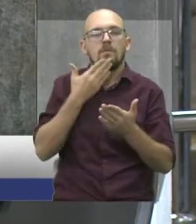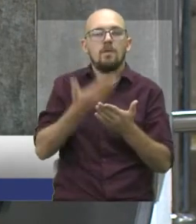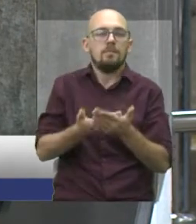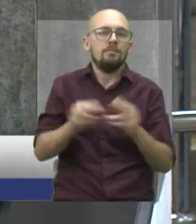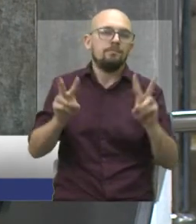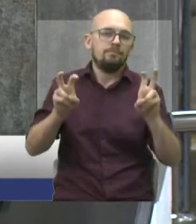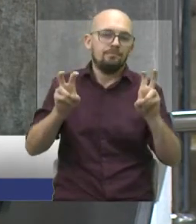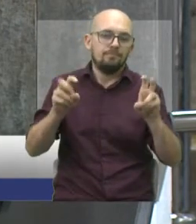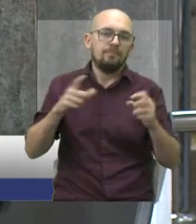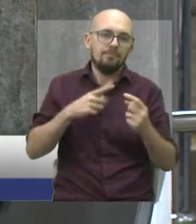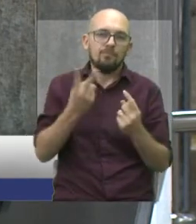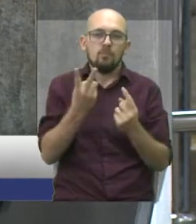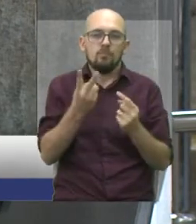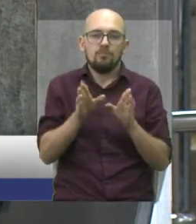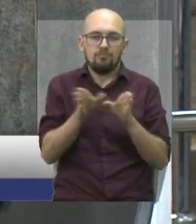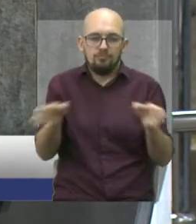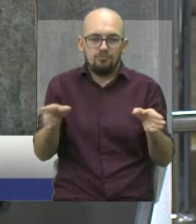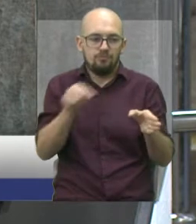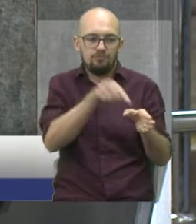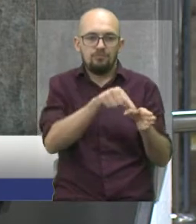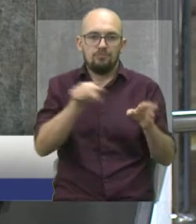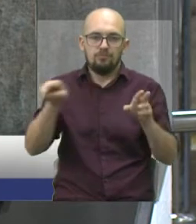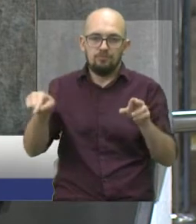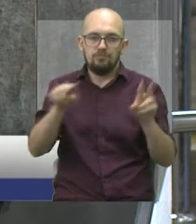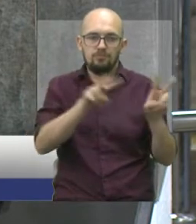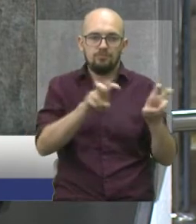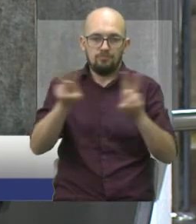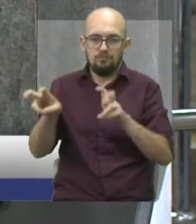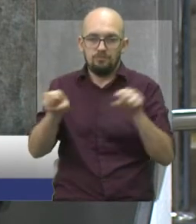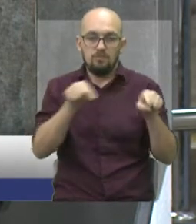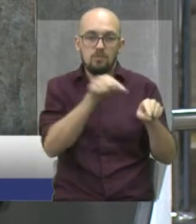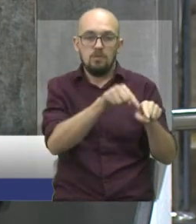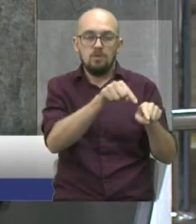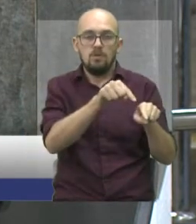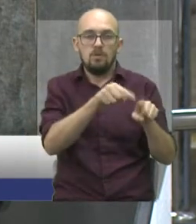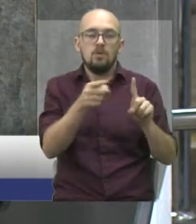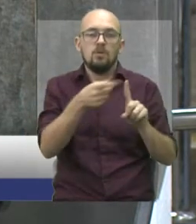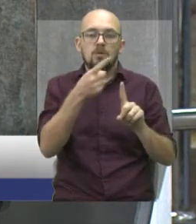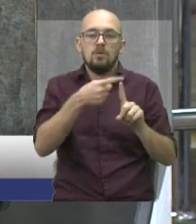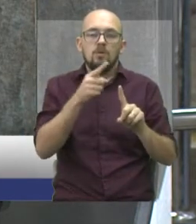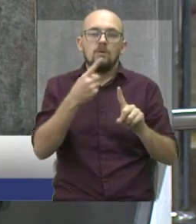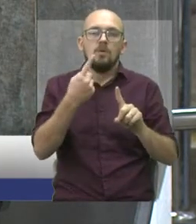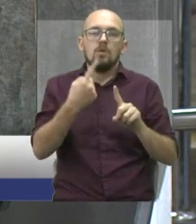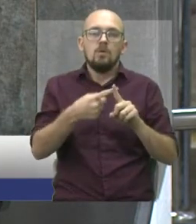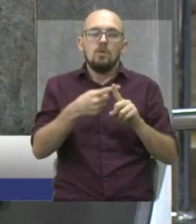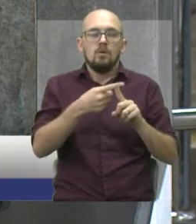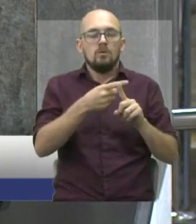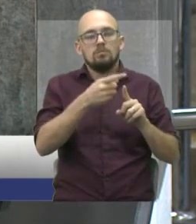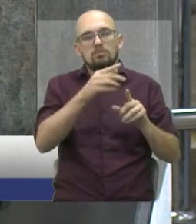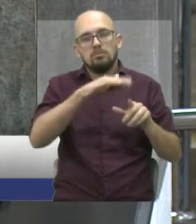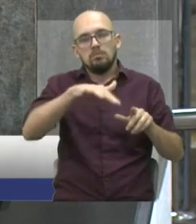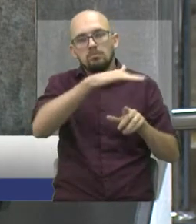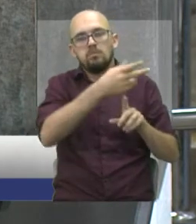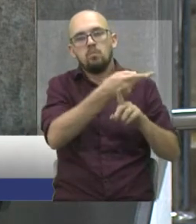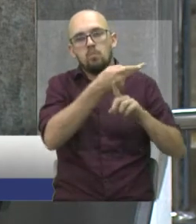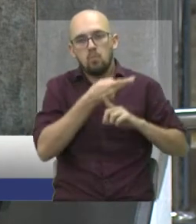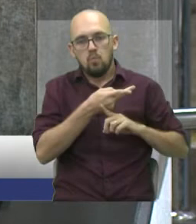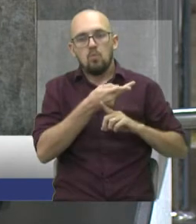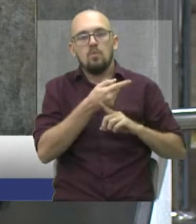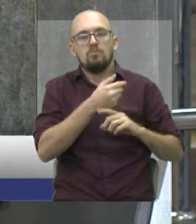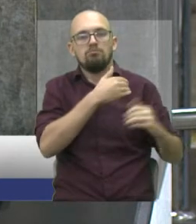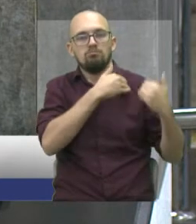nessa sessão são dois requerimentos, e o primeiro, que fomos procurados pelos